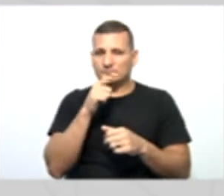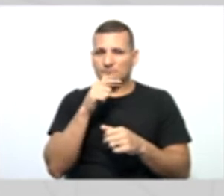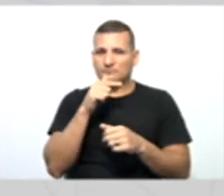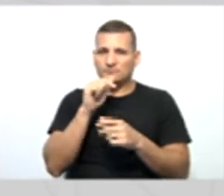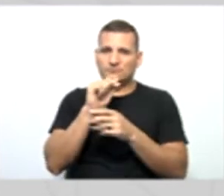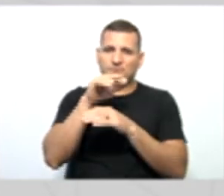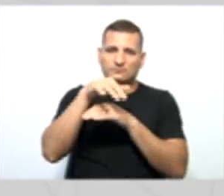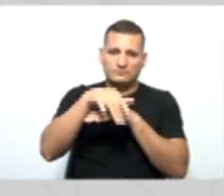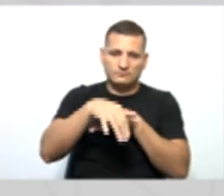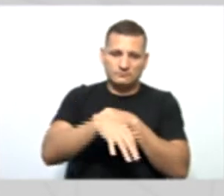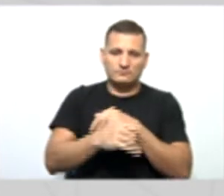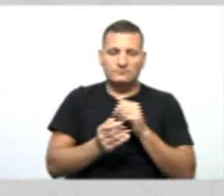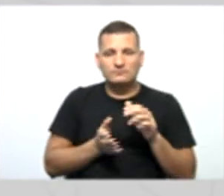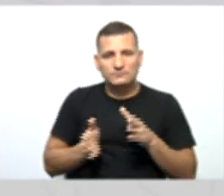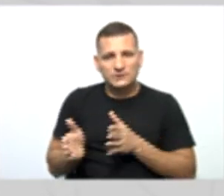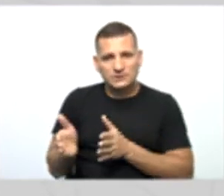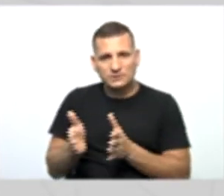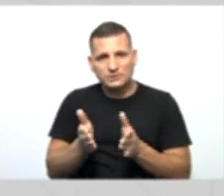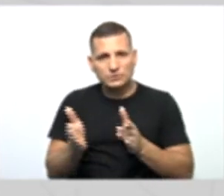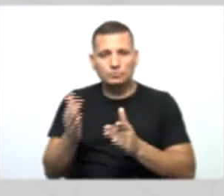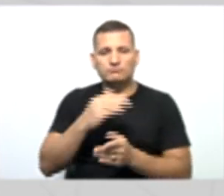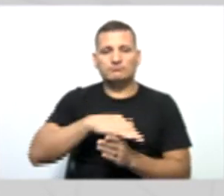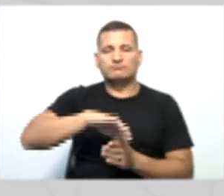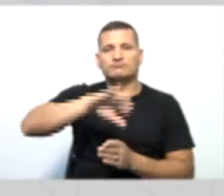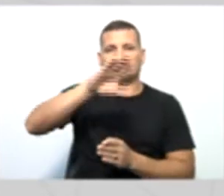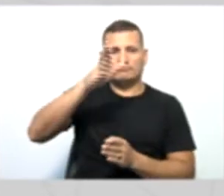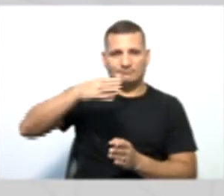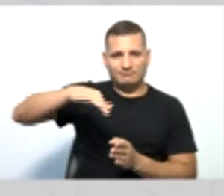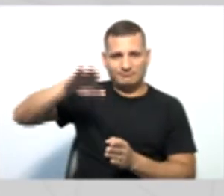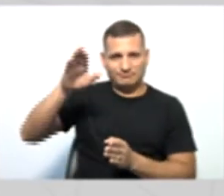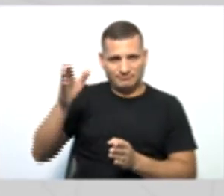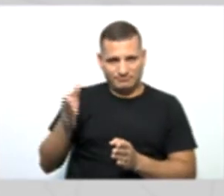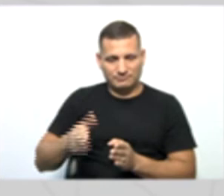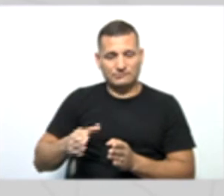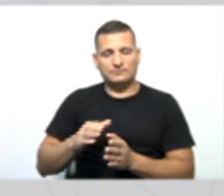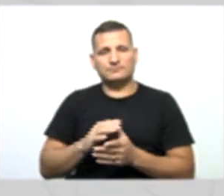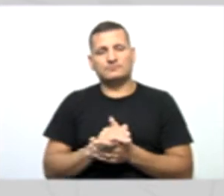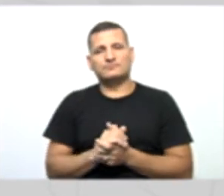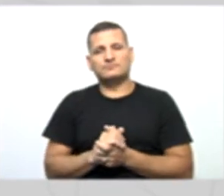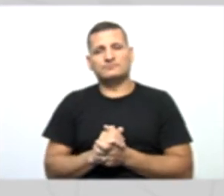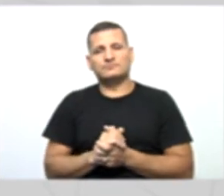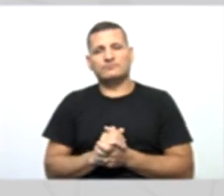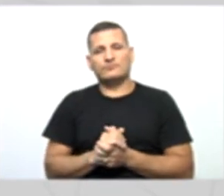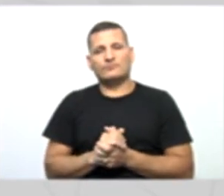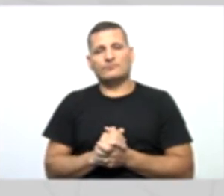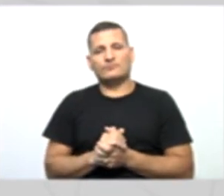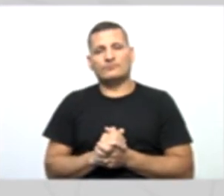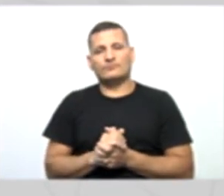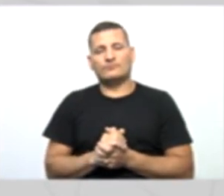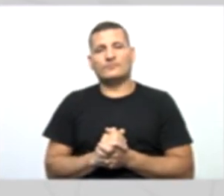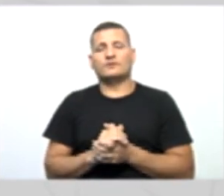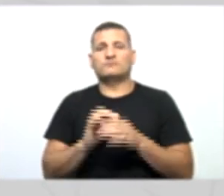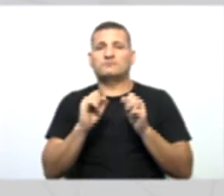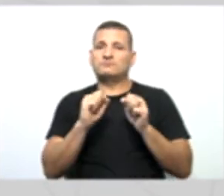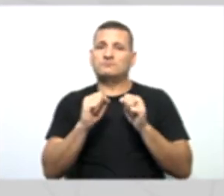cachoeiras, lagos, rios e montanhas, e aí falando essa questão em relação a